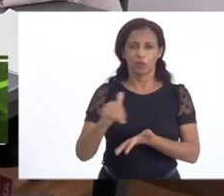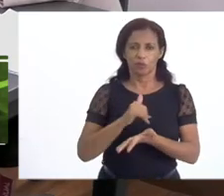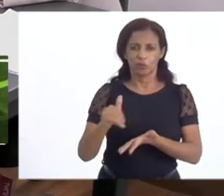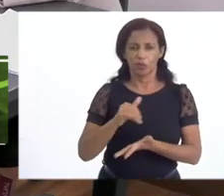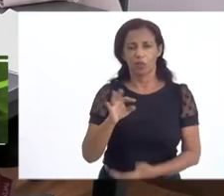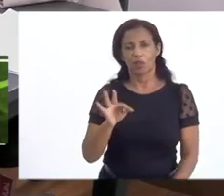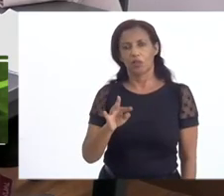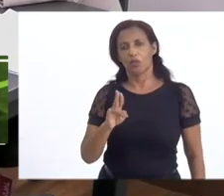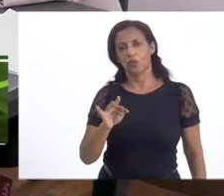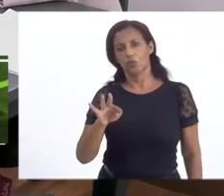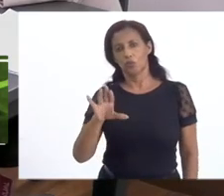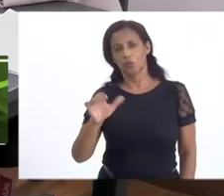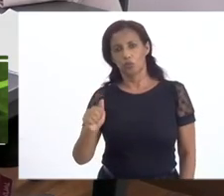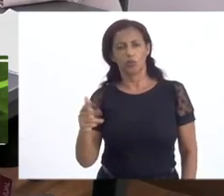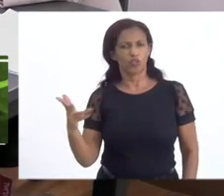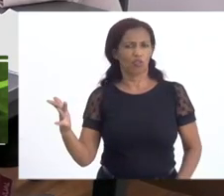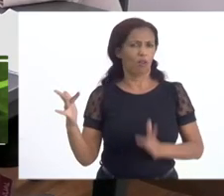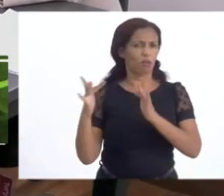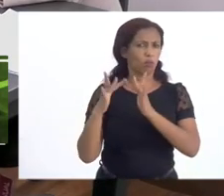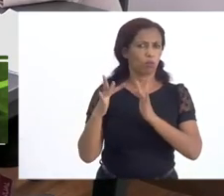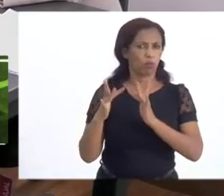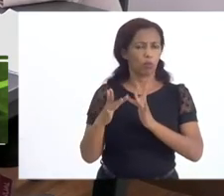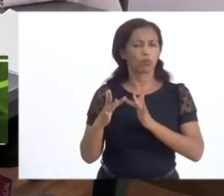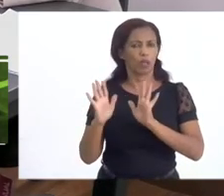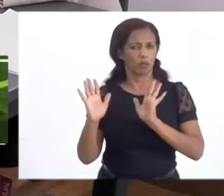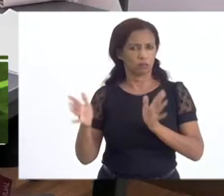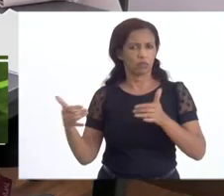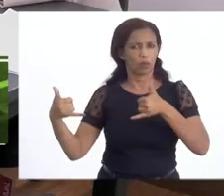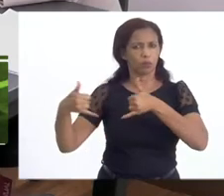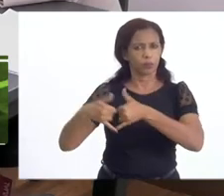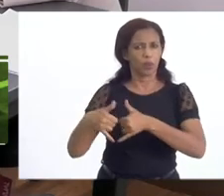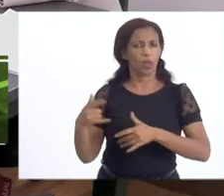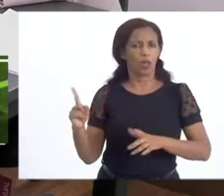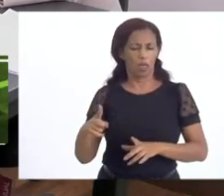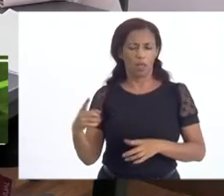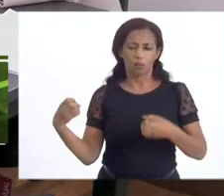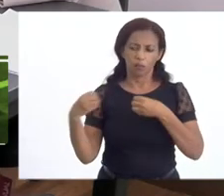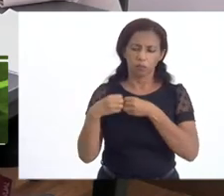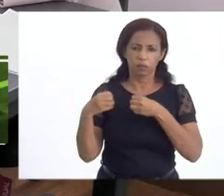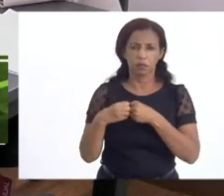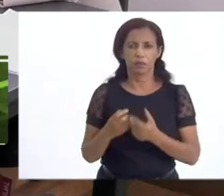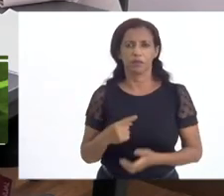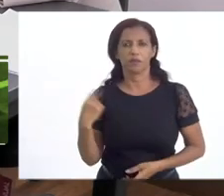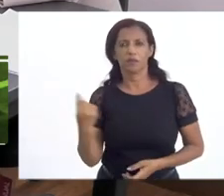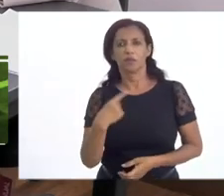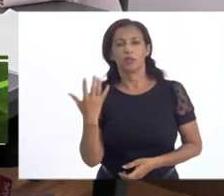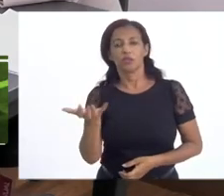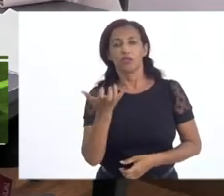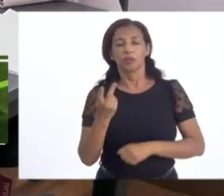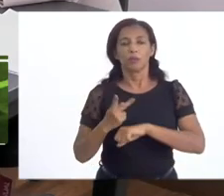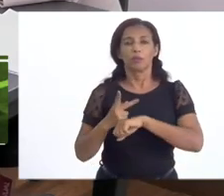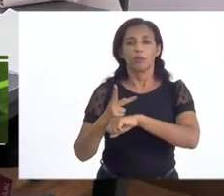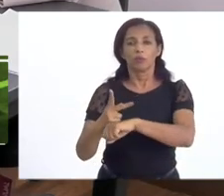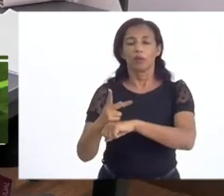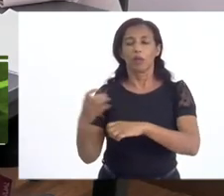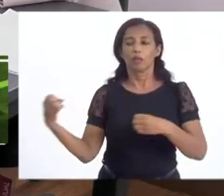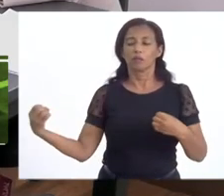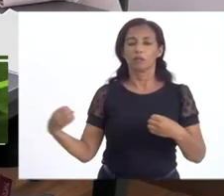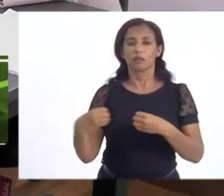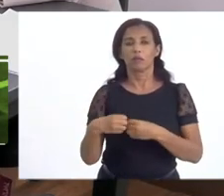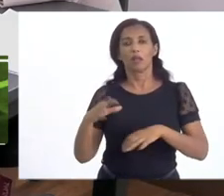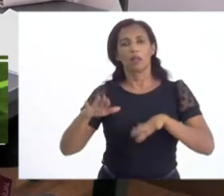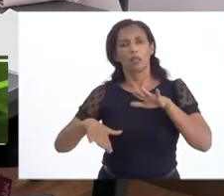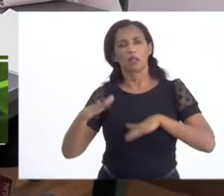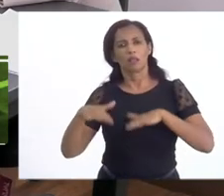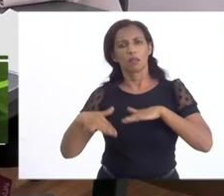secretário Tutuca, ele já tem contato com o nosso comandante, esse contato é muito próximo, e nós queremos buscar essa aproximação tanto